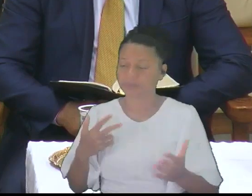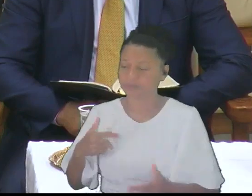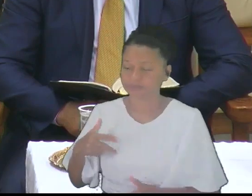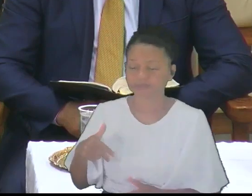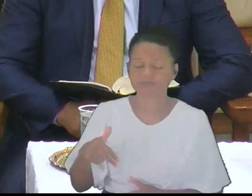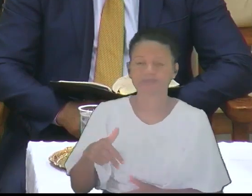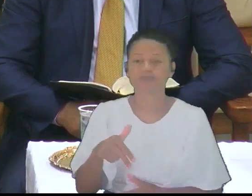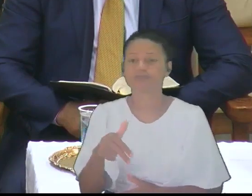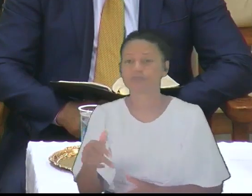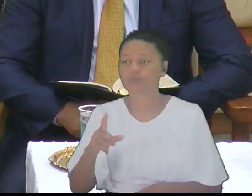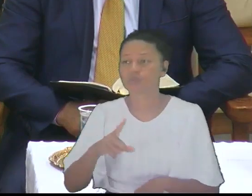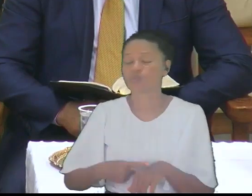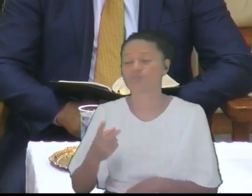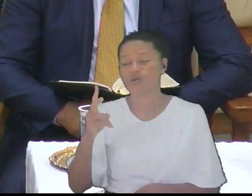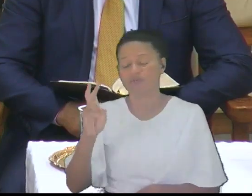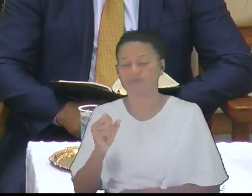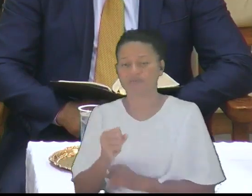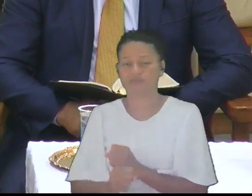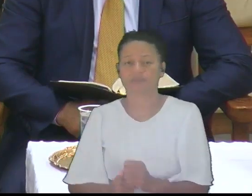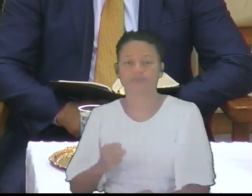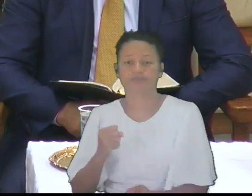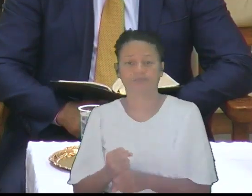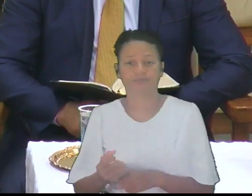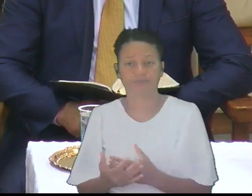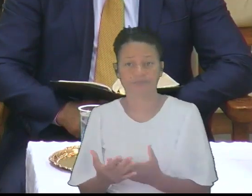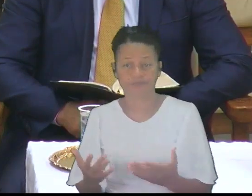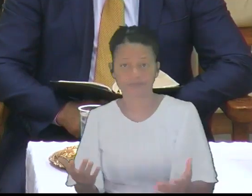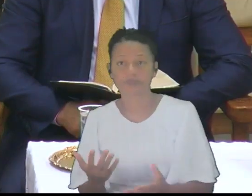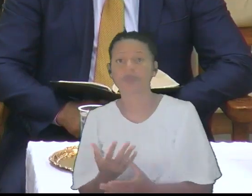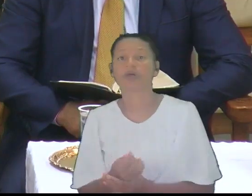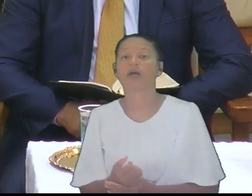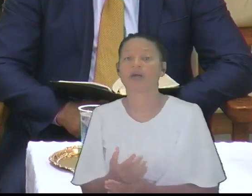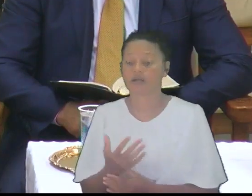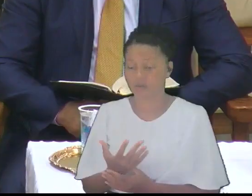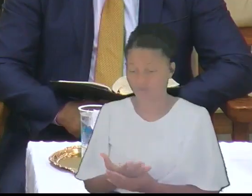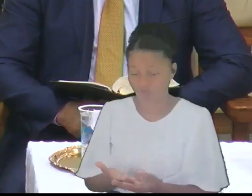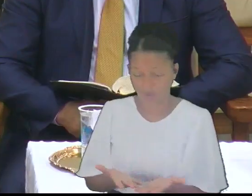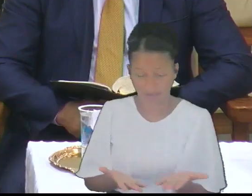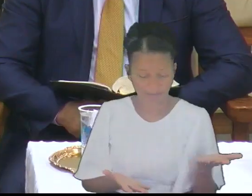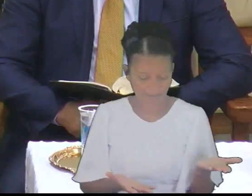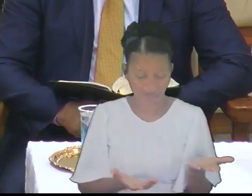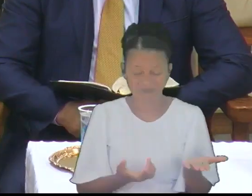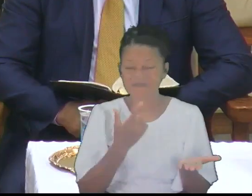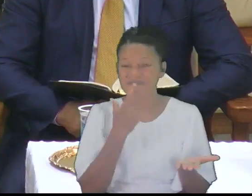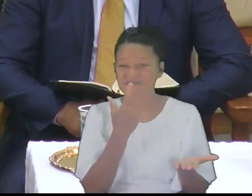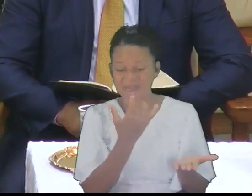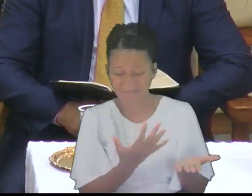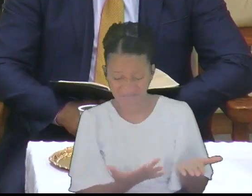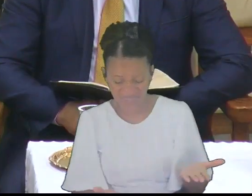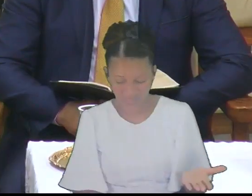cortina uma vez por ano, com a mão, com a tigela de sangue, uma